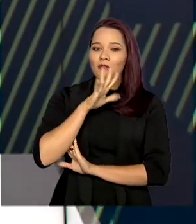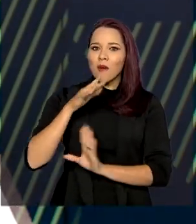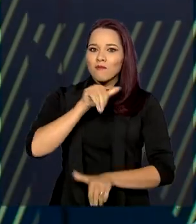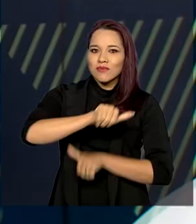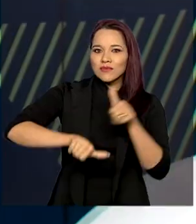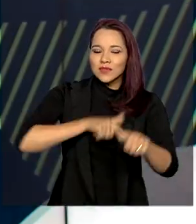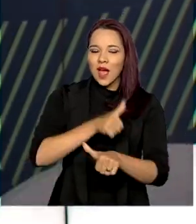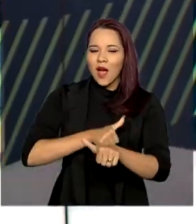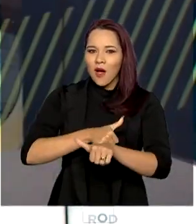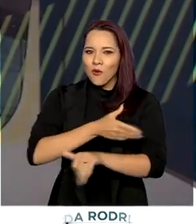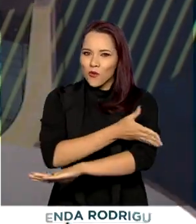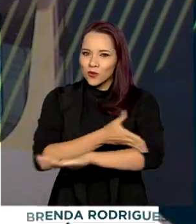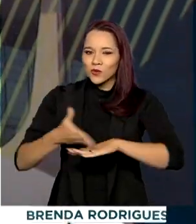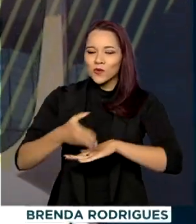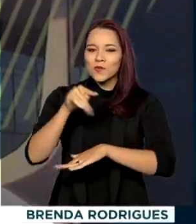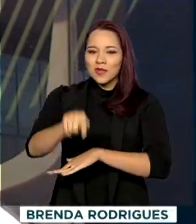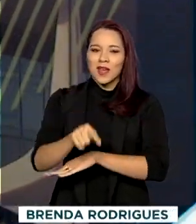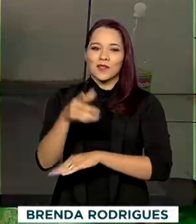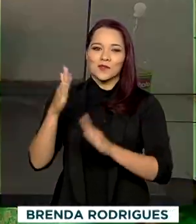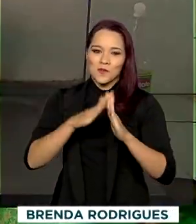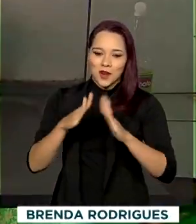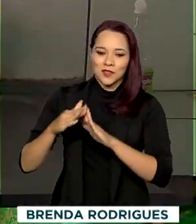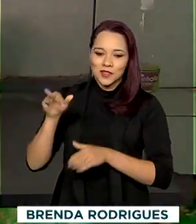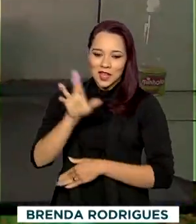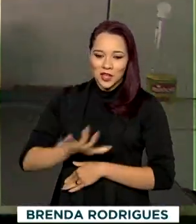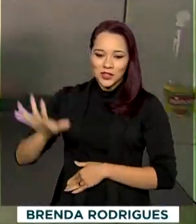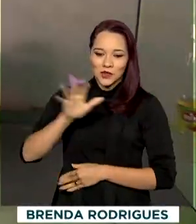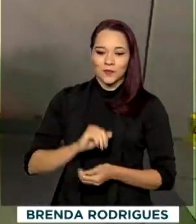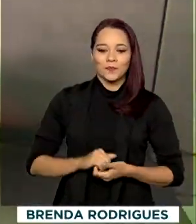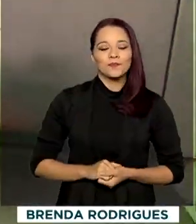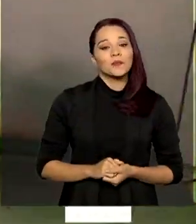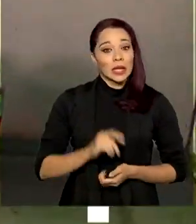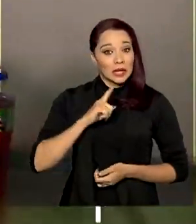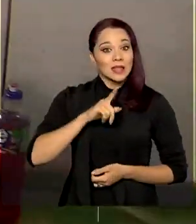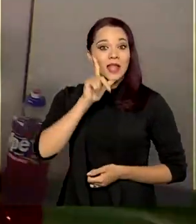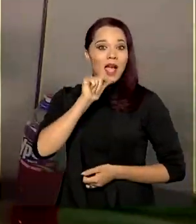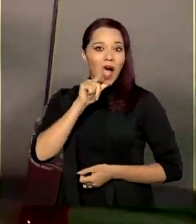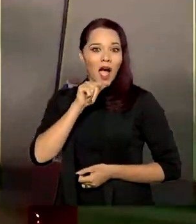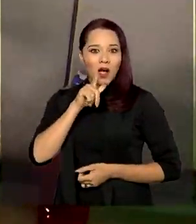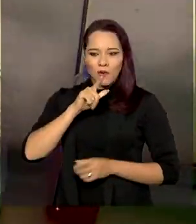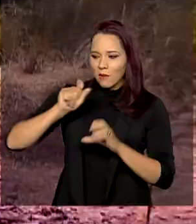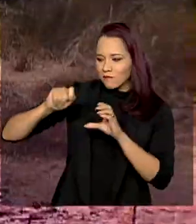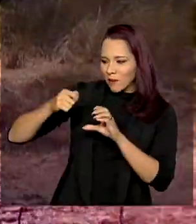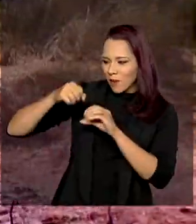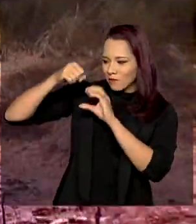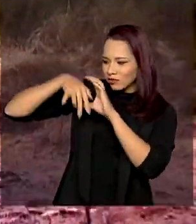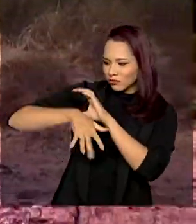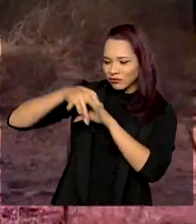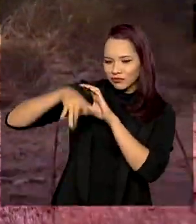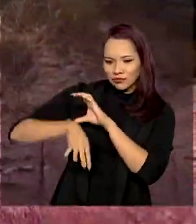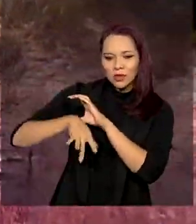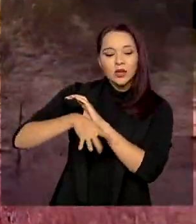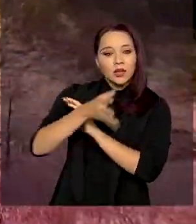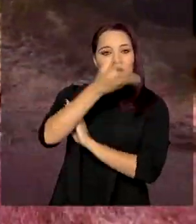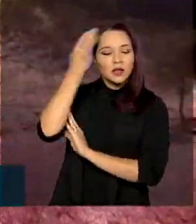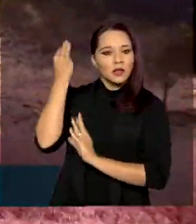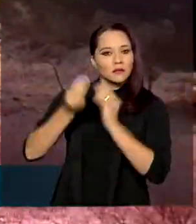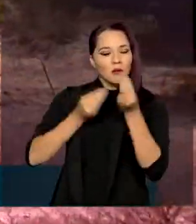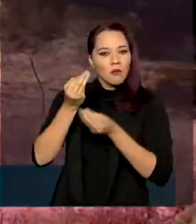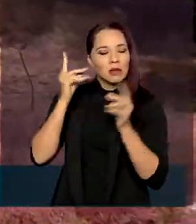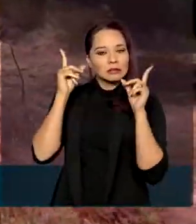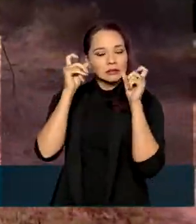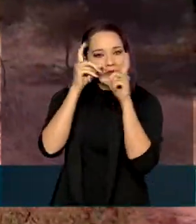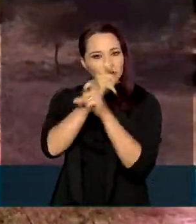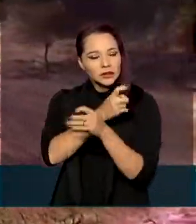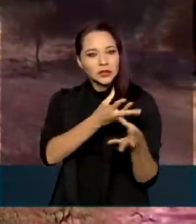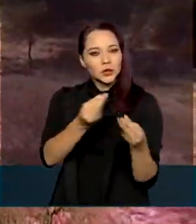o dia a dia dos moradores da região. Quem tem água na torneira todo dia até se esquece das dificuldades